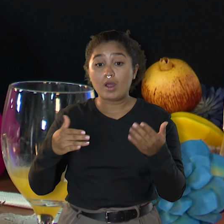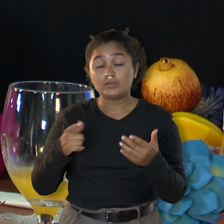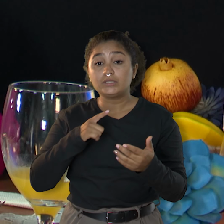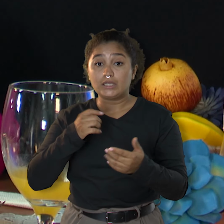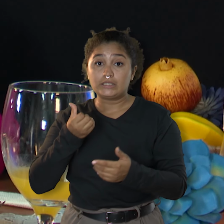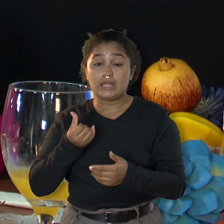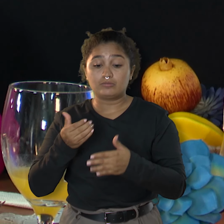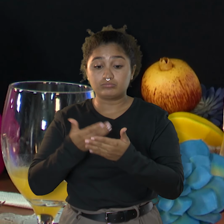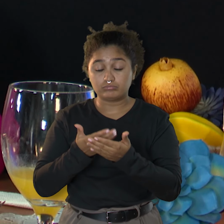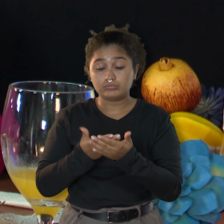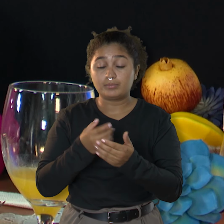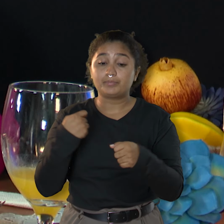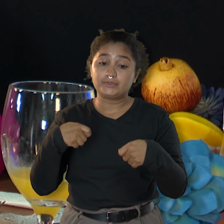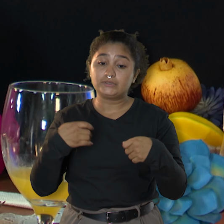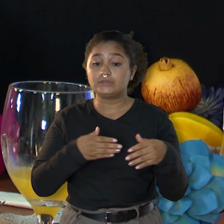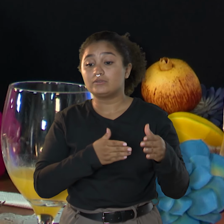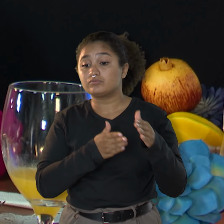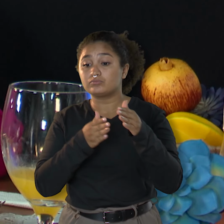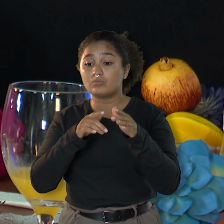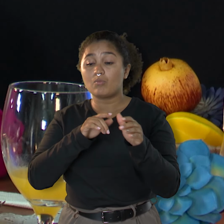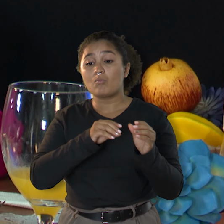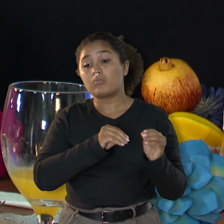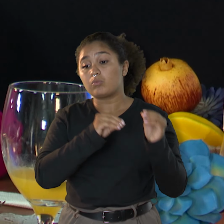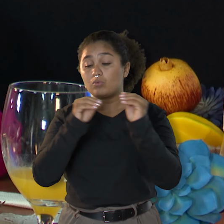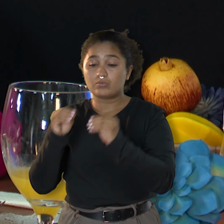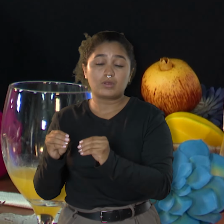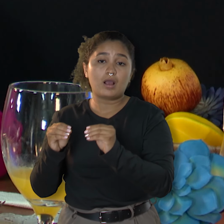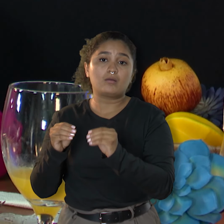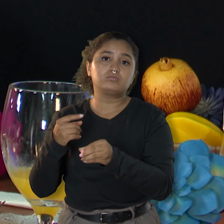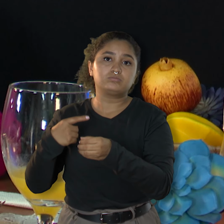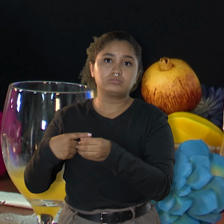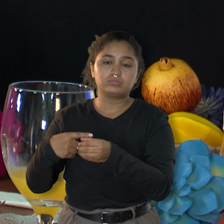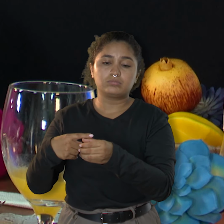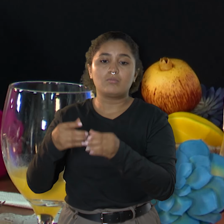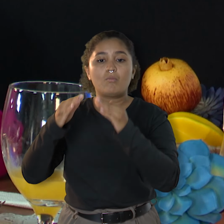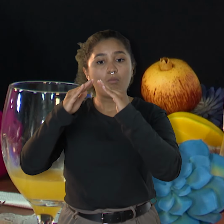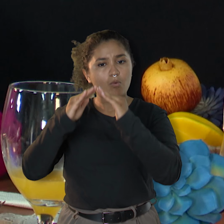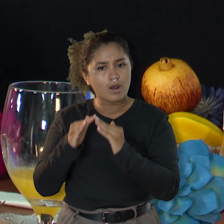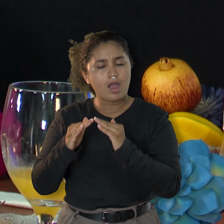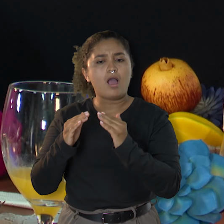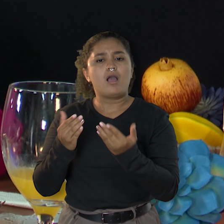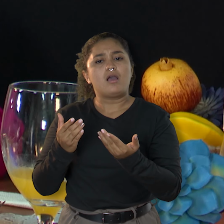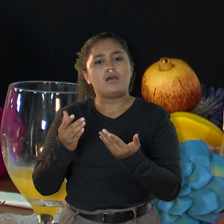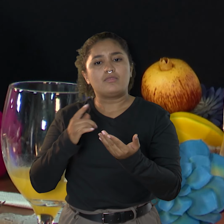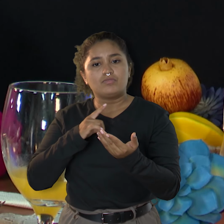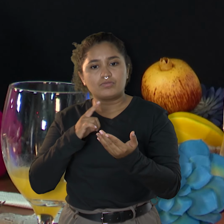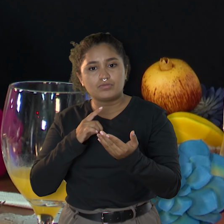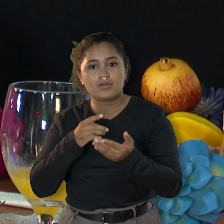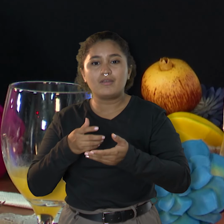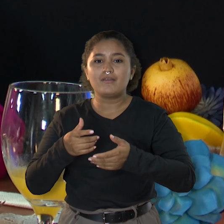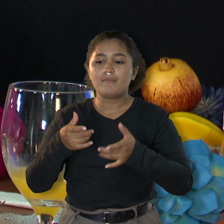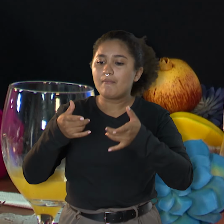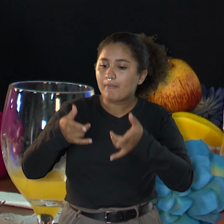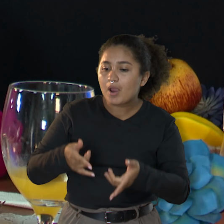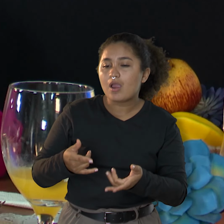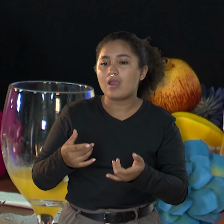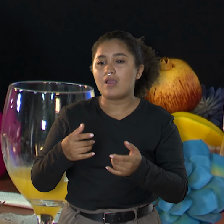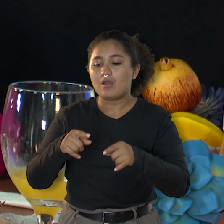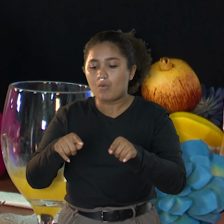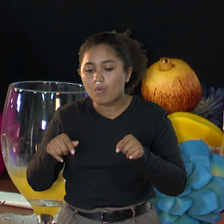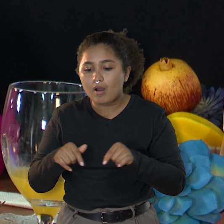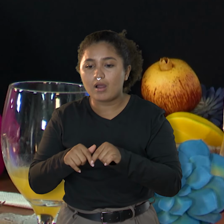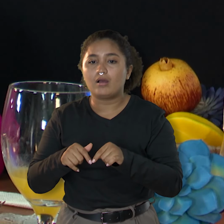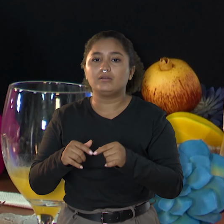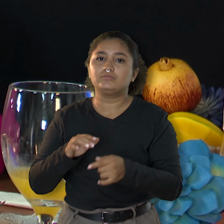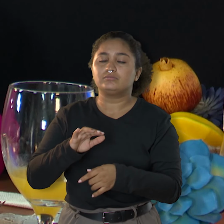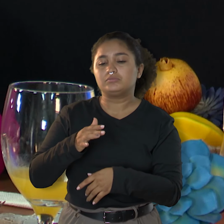escolar, aí meus pais tiveram que vir pra cidade. E a gente fazia viagens esporádicas. Mas morar, assim, ter a minha casa, meu berço, meu quarto na